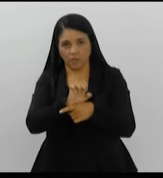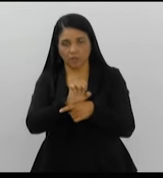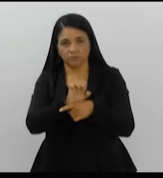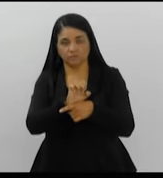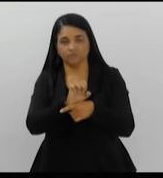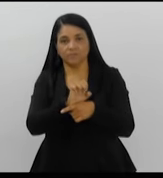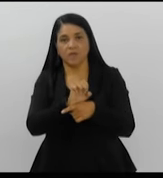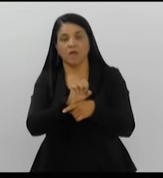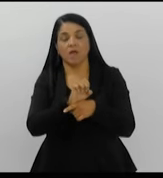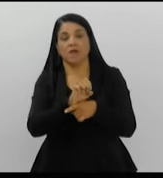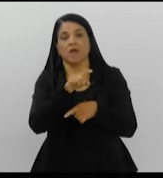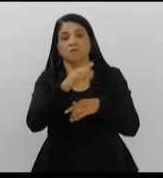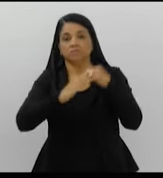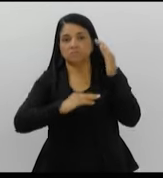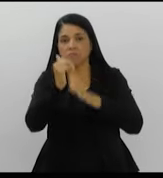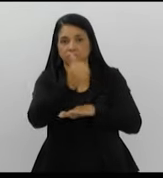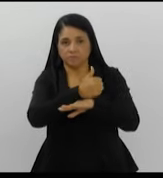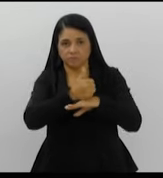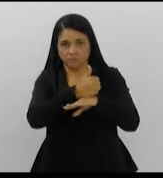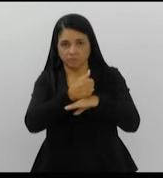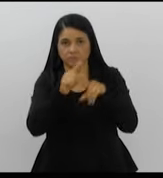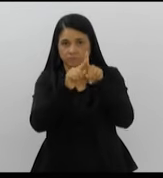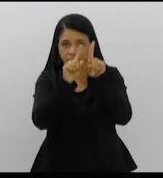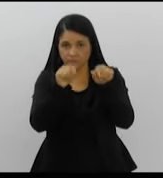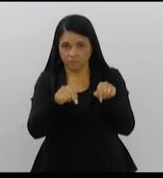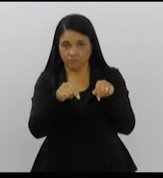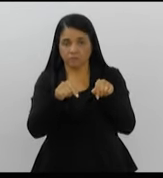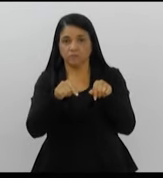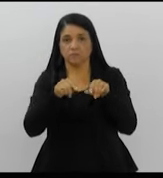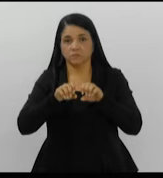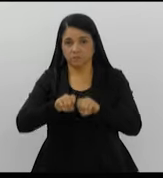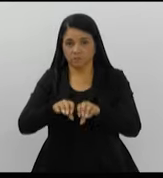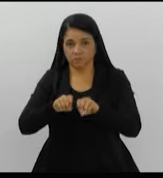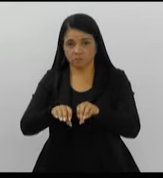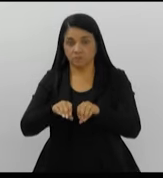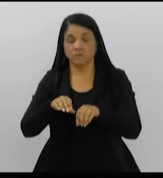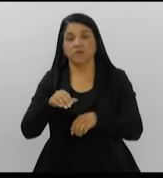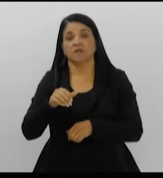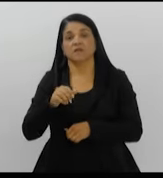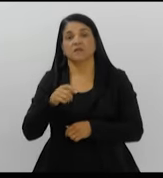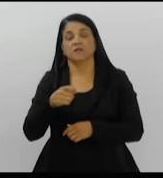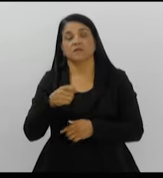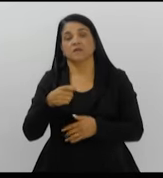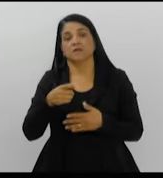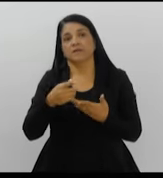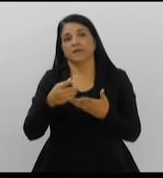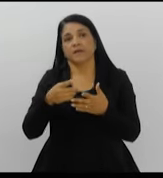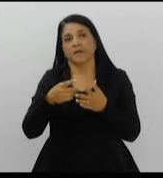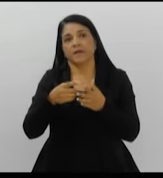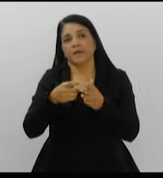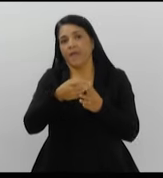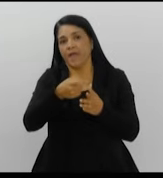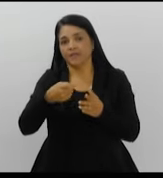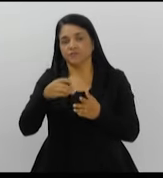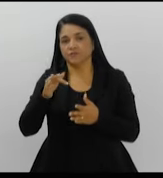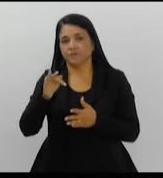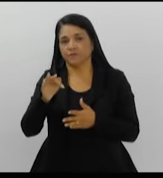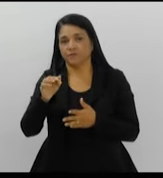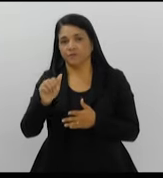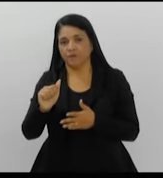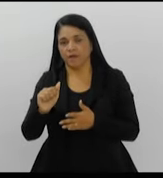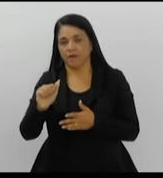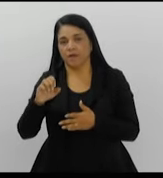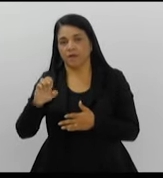desses servidores. Hoje, os servidores da extinta FAEP estão no limbo. Muitos têm mais